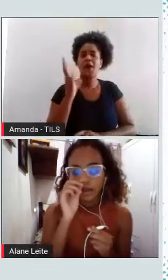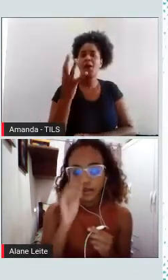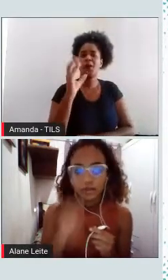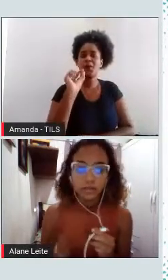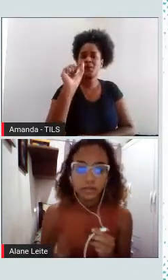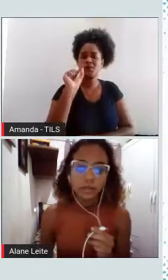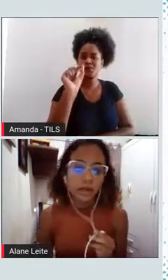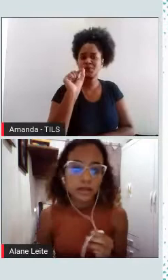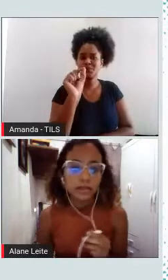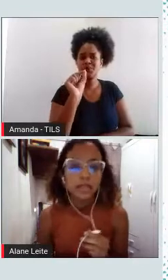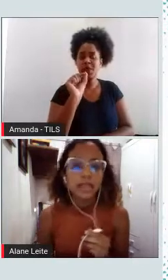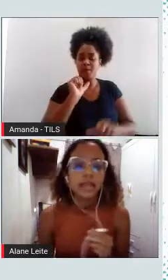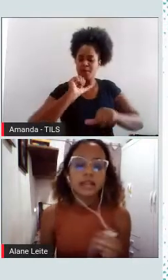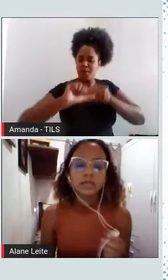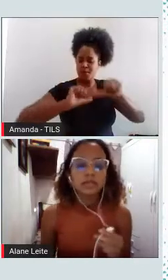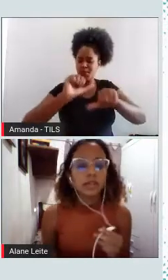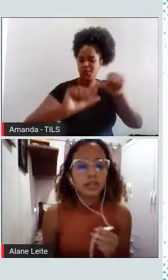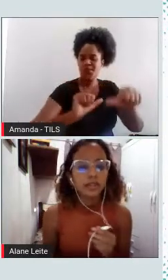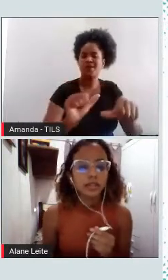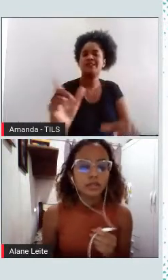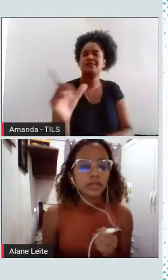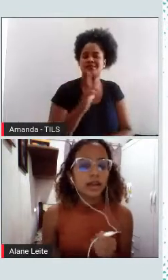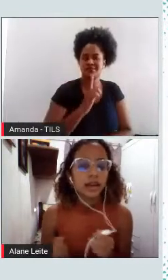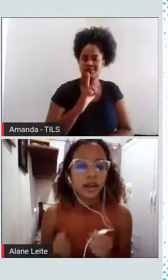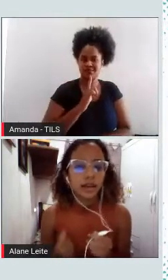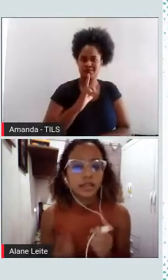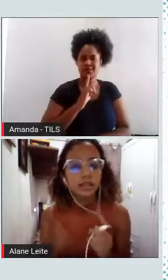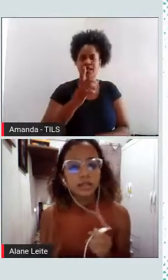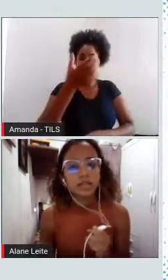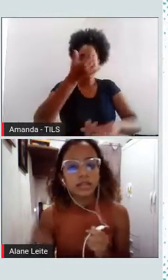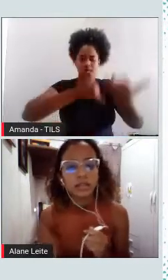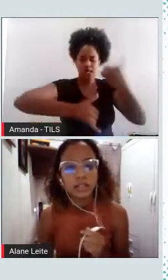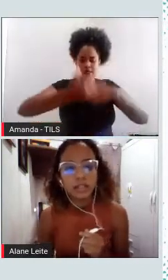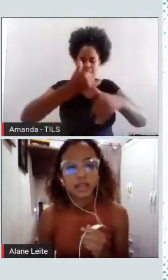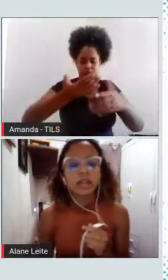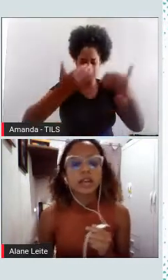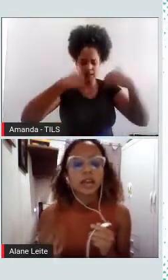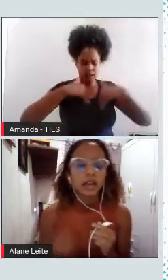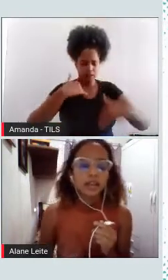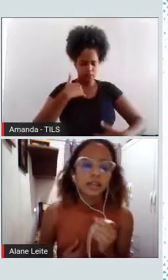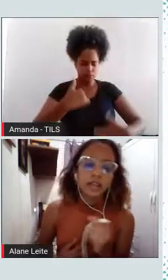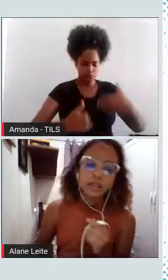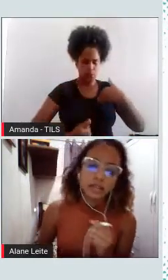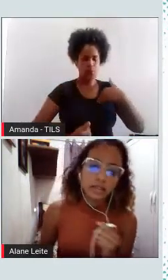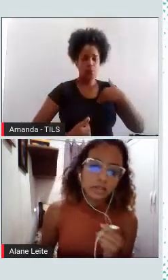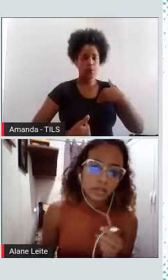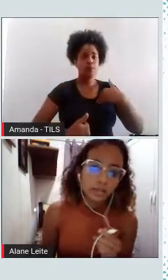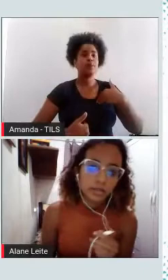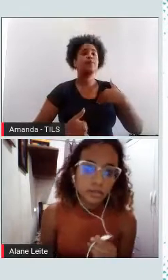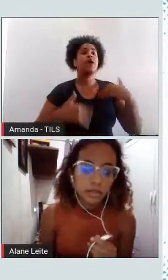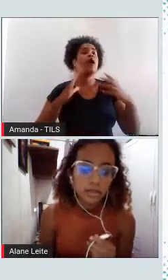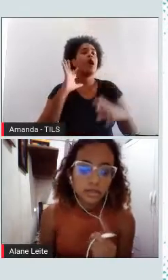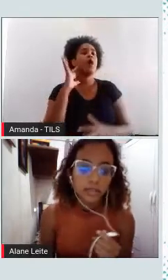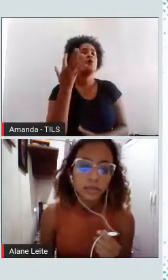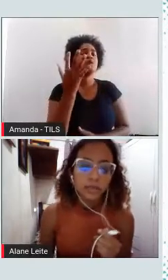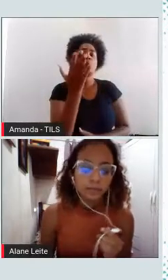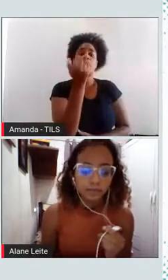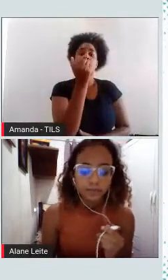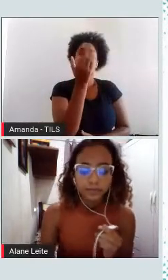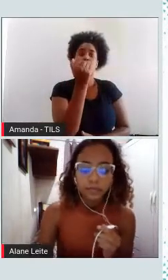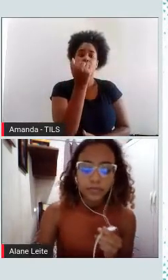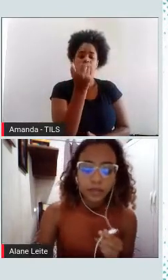é transformado, ele vai nos dar, além de nos dar energia, ele vai ser transformado no nosso